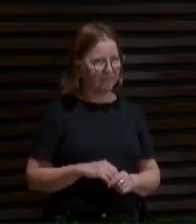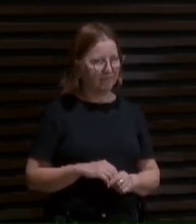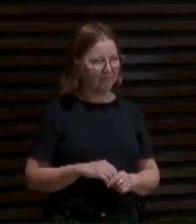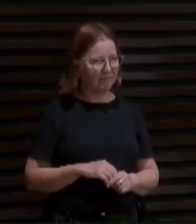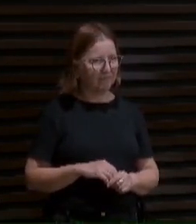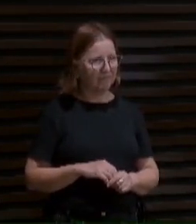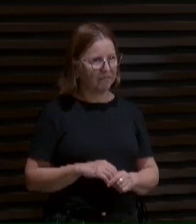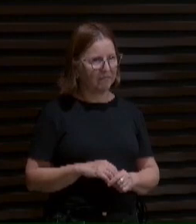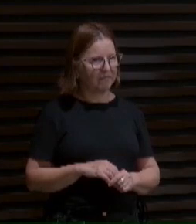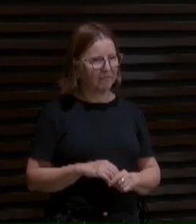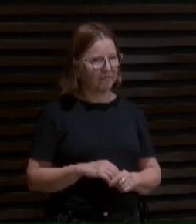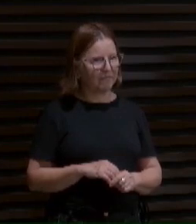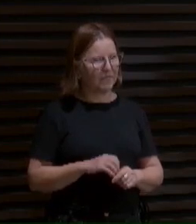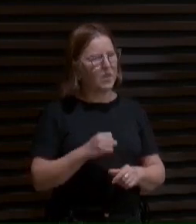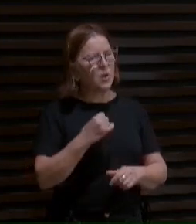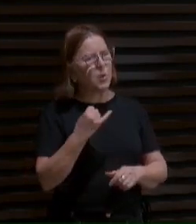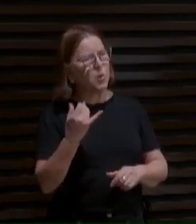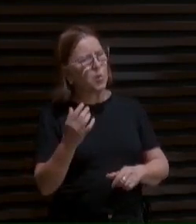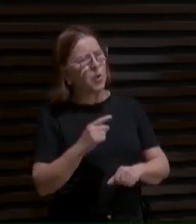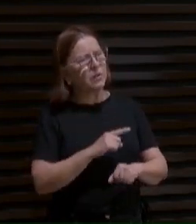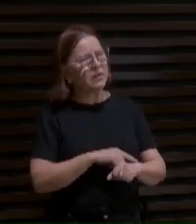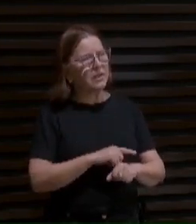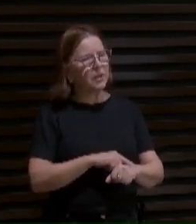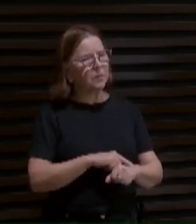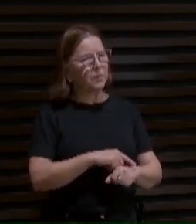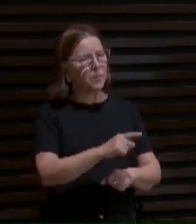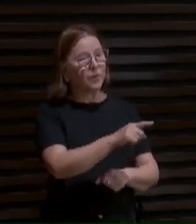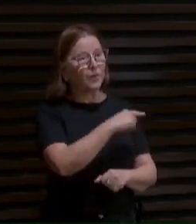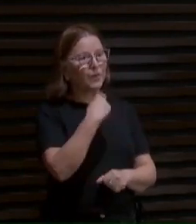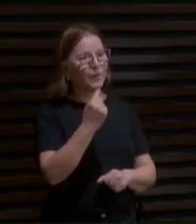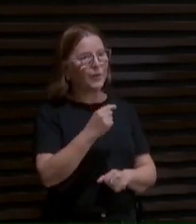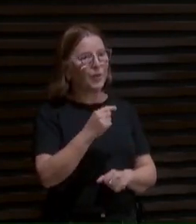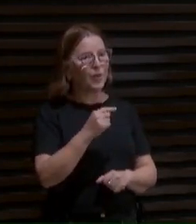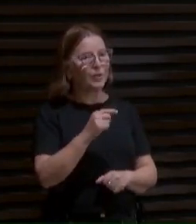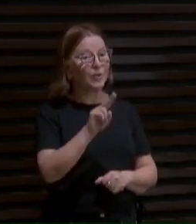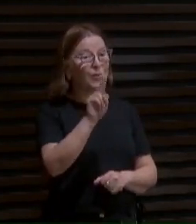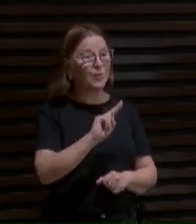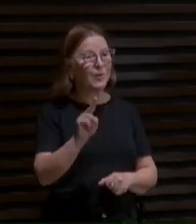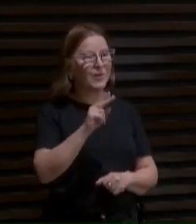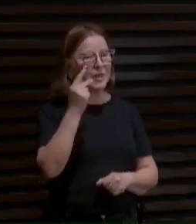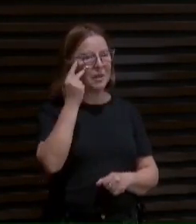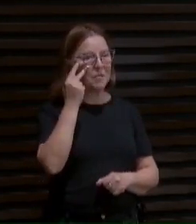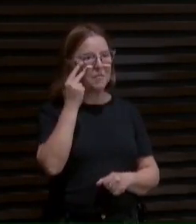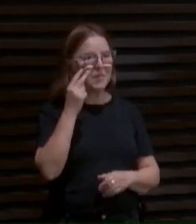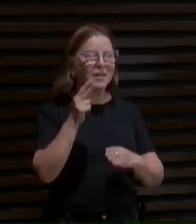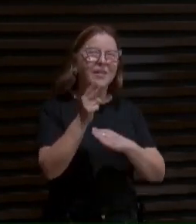Quanto tempo nós estamos gastando na vida e de intimidade com Deus?